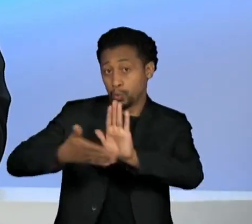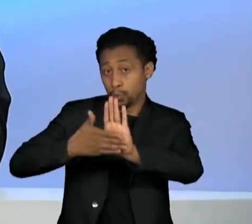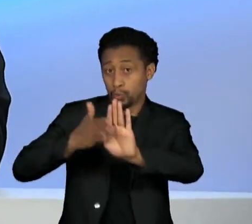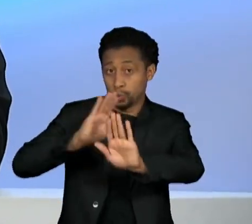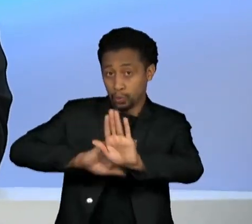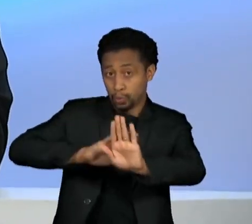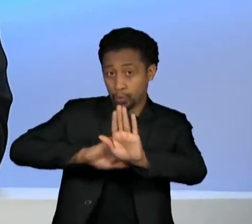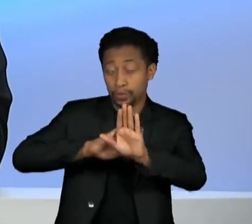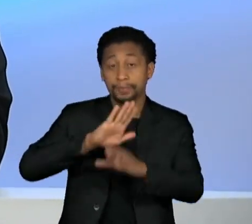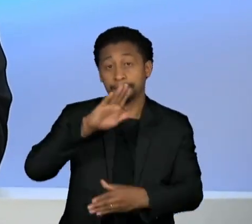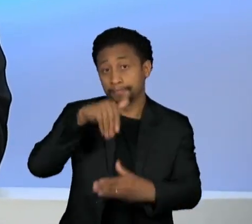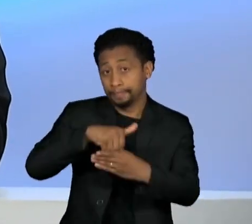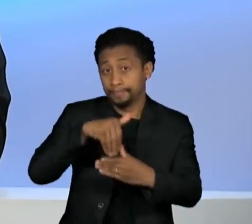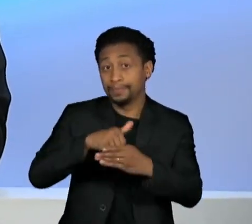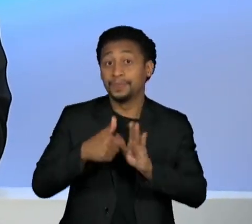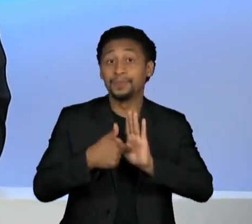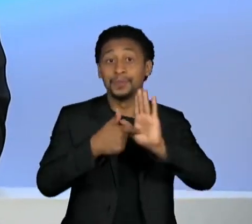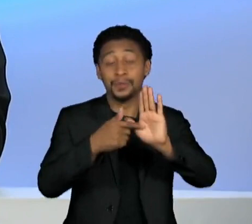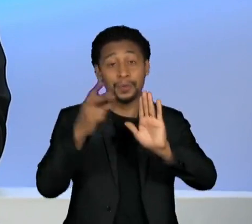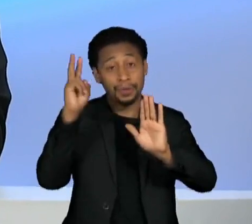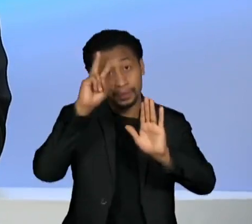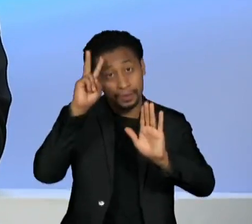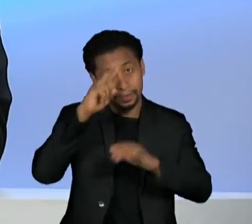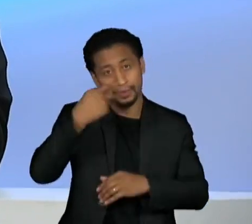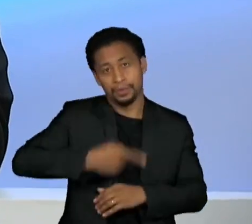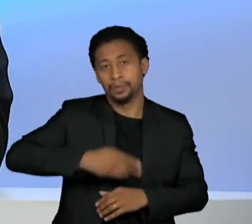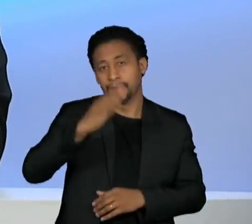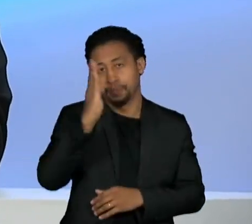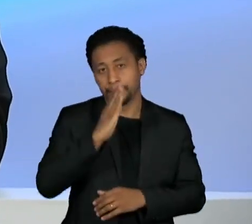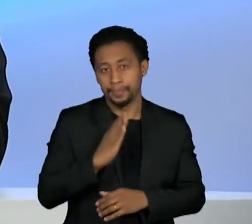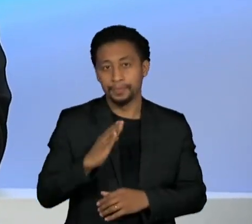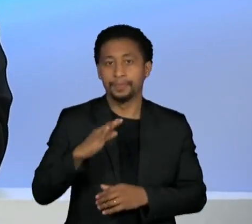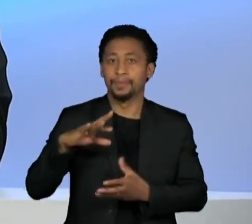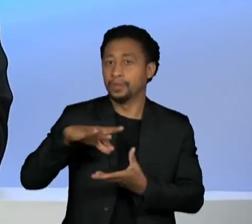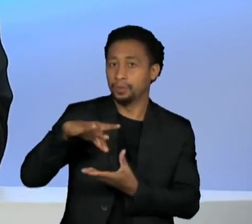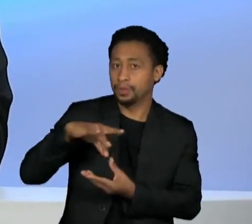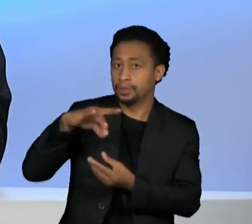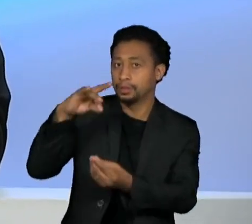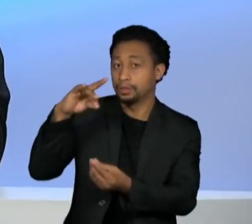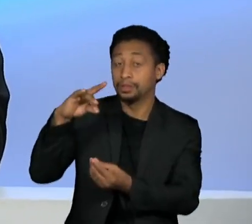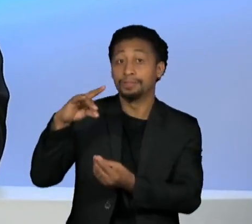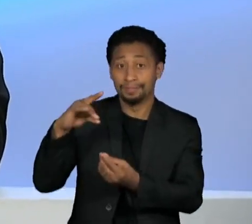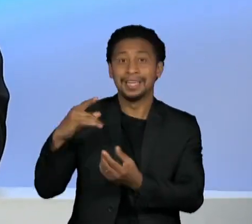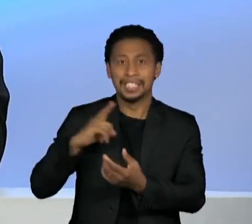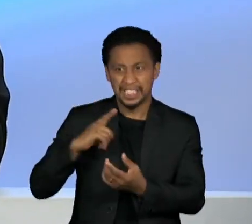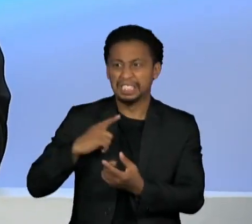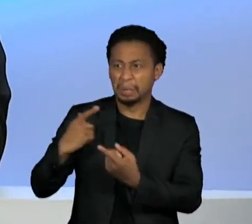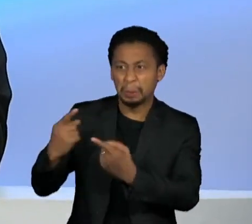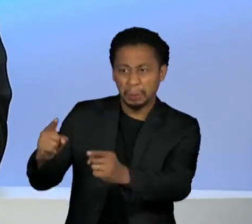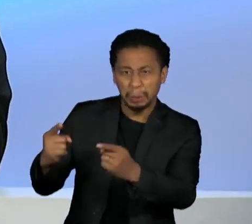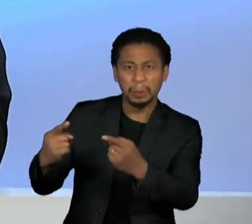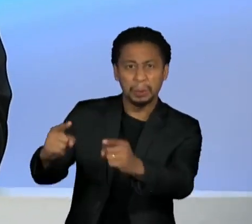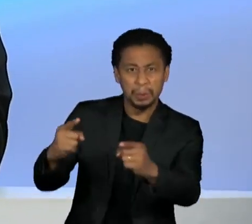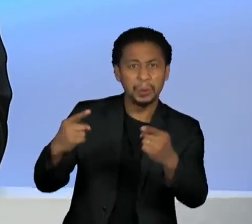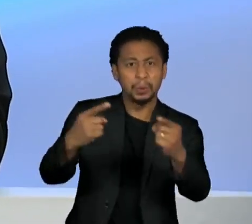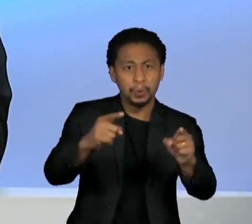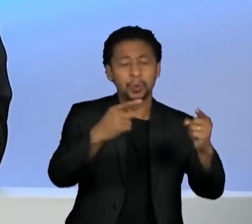precedentes na história brasileira democrática, com mais de um ataque a jornalista por dia.